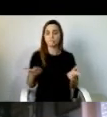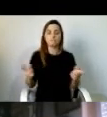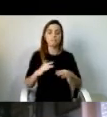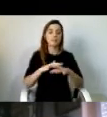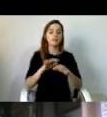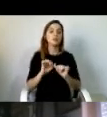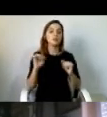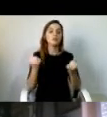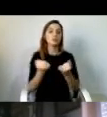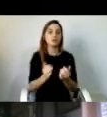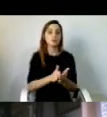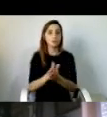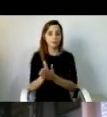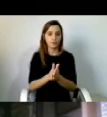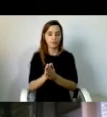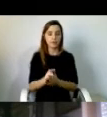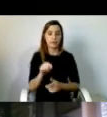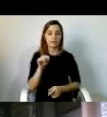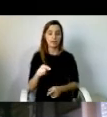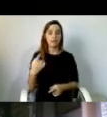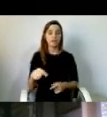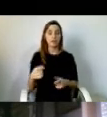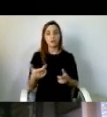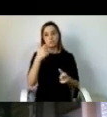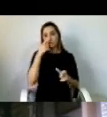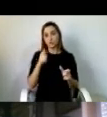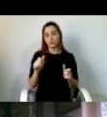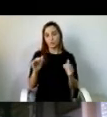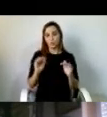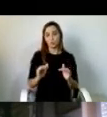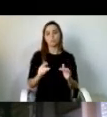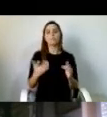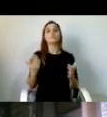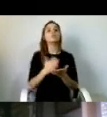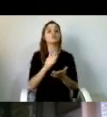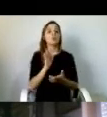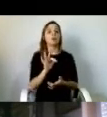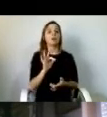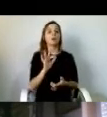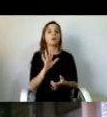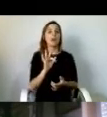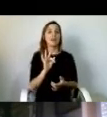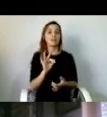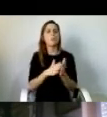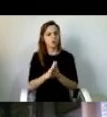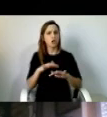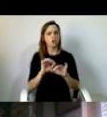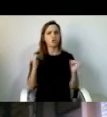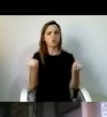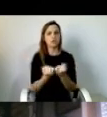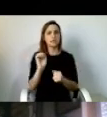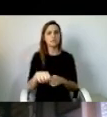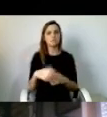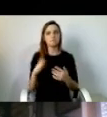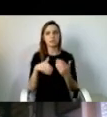sociais, aqui temos uma minoria, apenas 14% das pessoas dizem utilizar redes sociais.